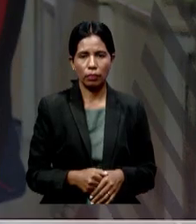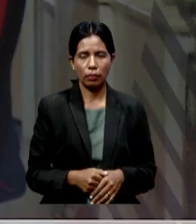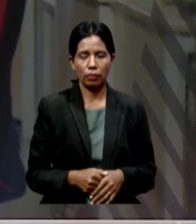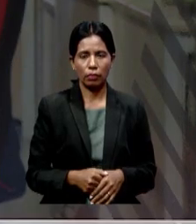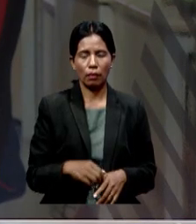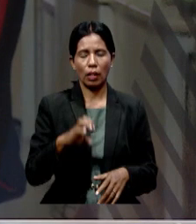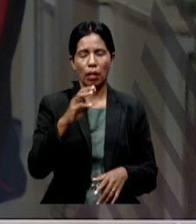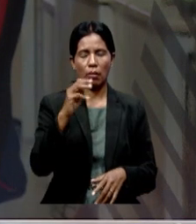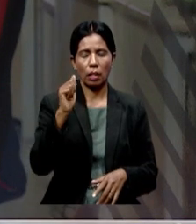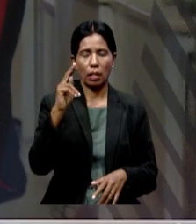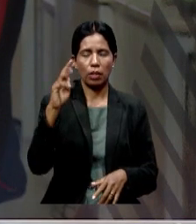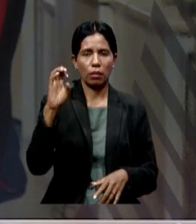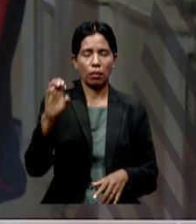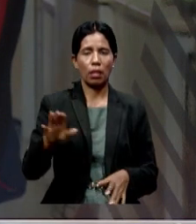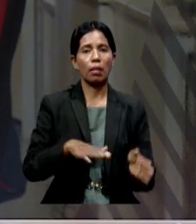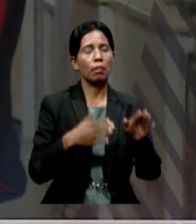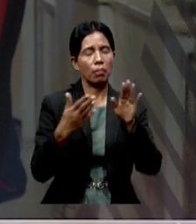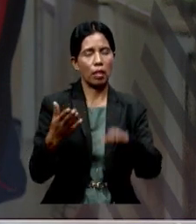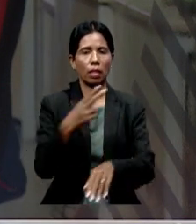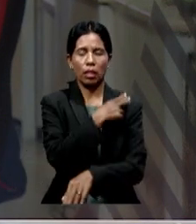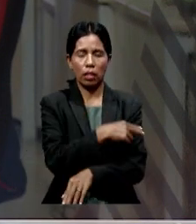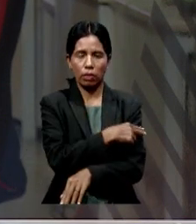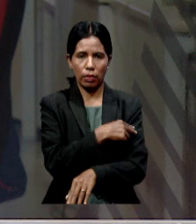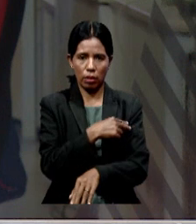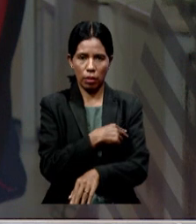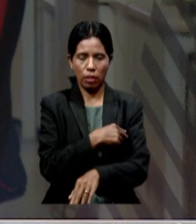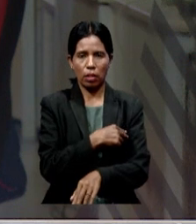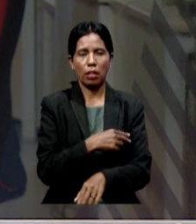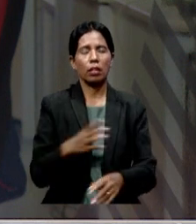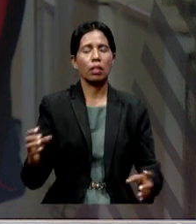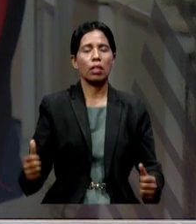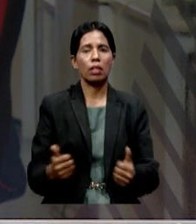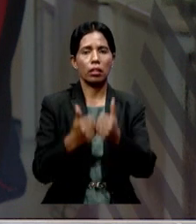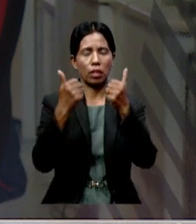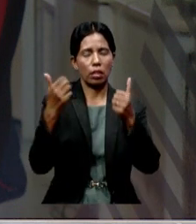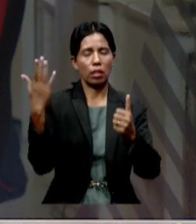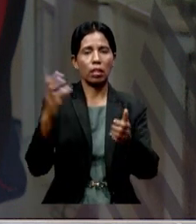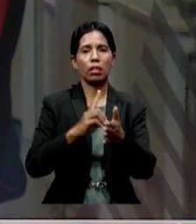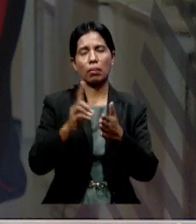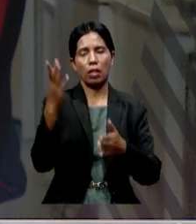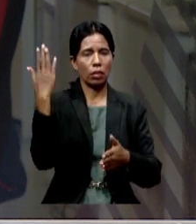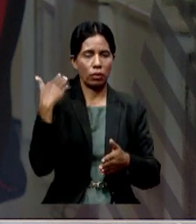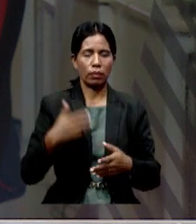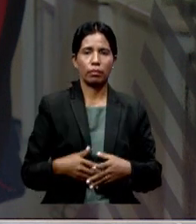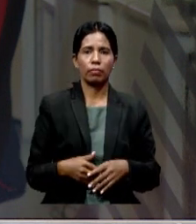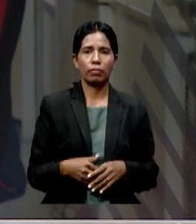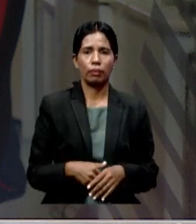Emmanuel Koa hakotu is i Hospital Nasional Gido Valadares hafoi asidenti i asmana kotoku.